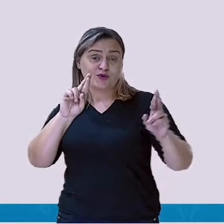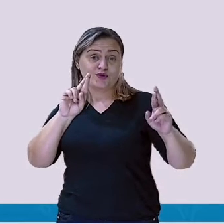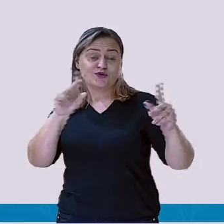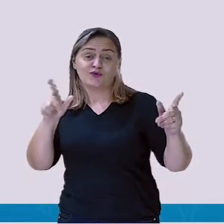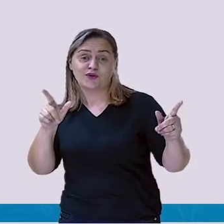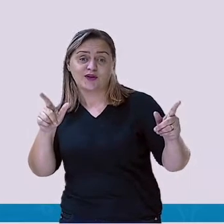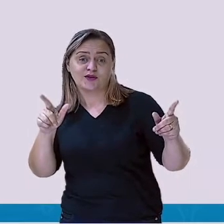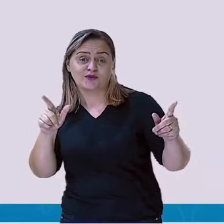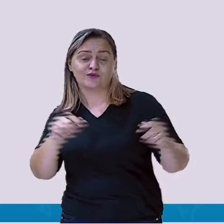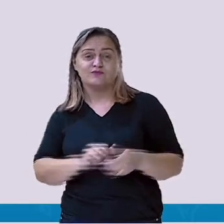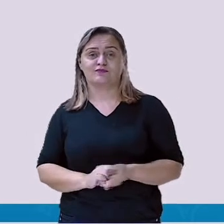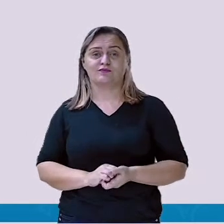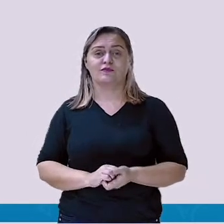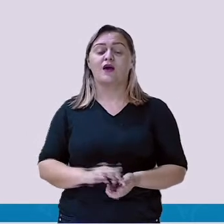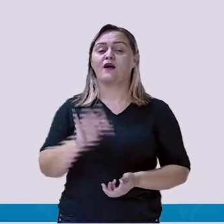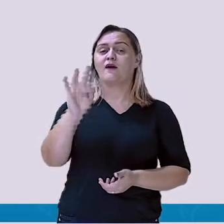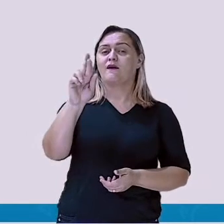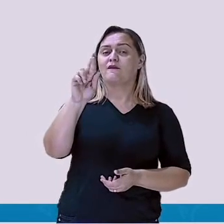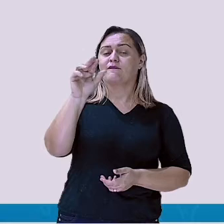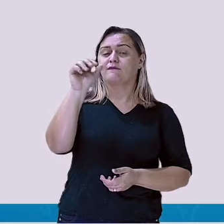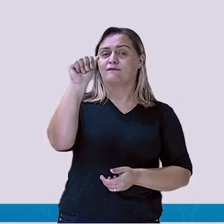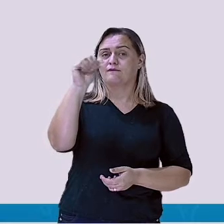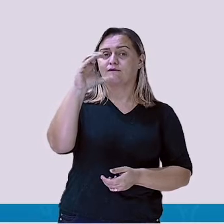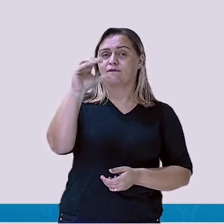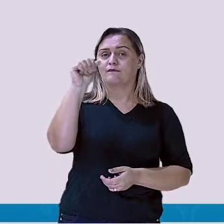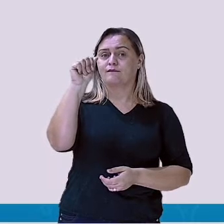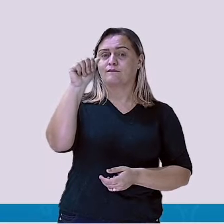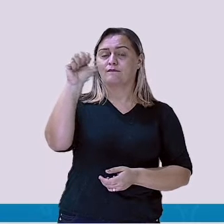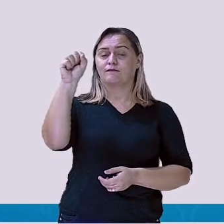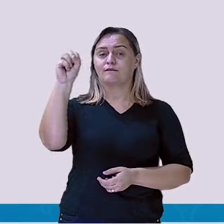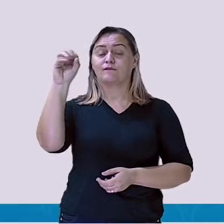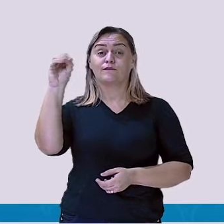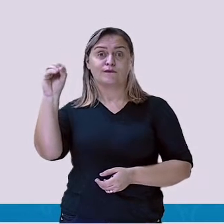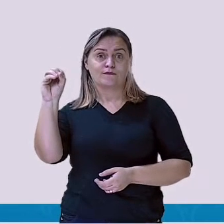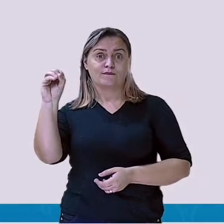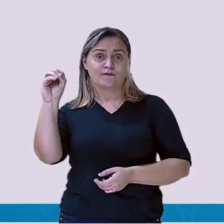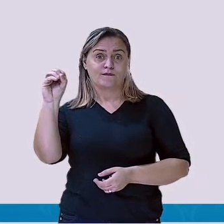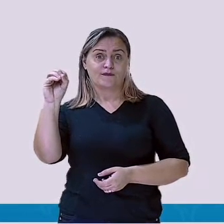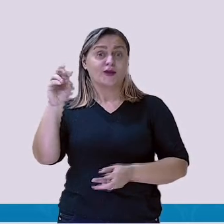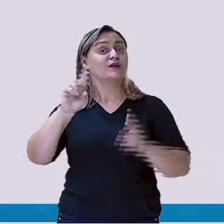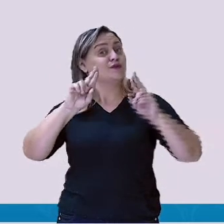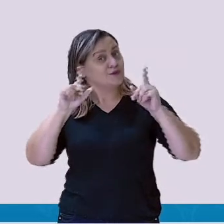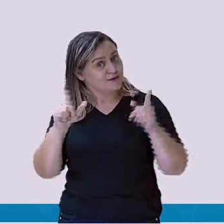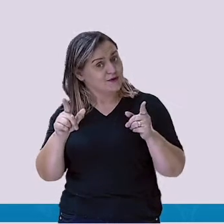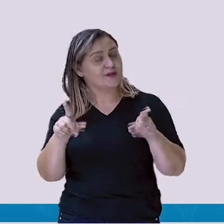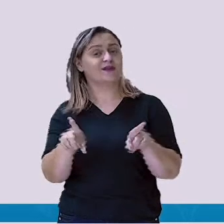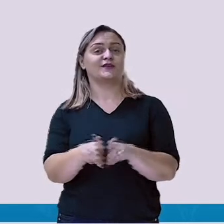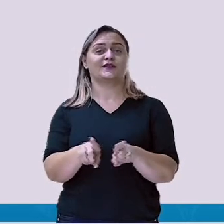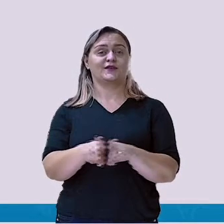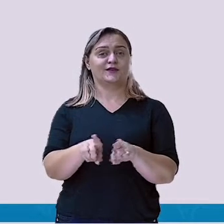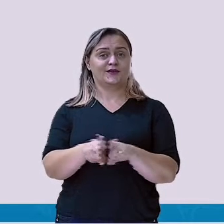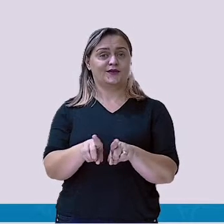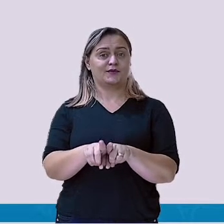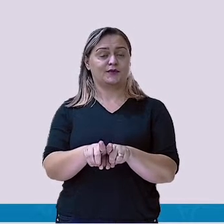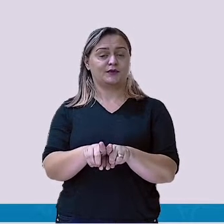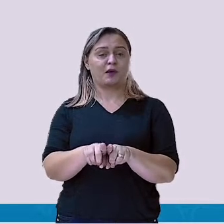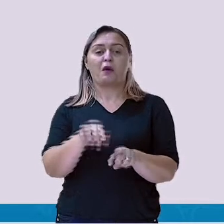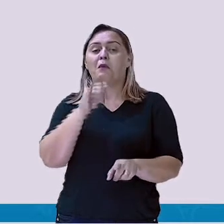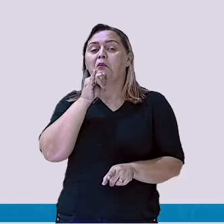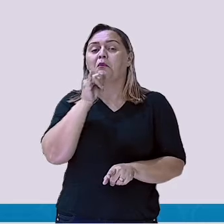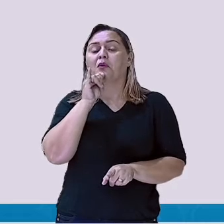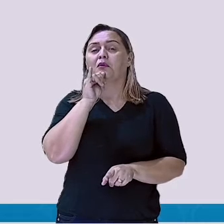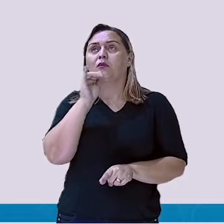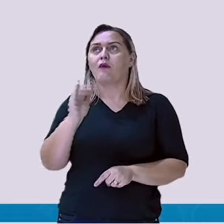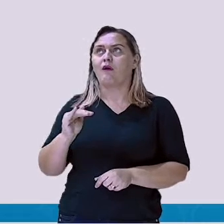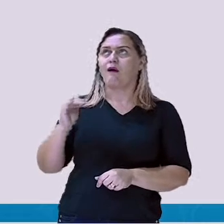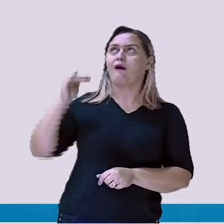Calar, dizer. Continuar, parar. Correr, andar.